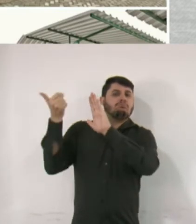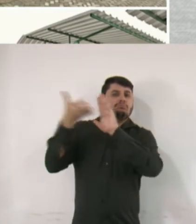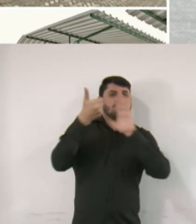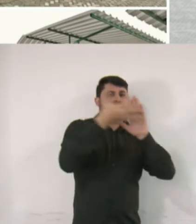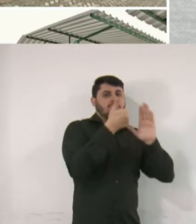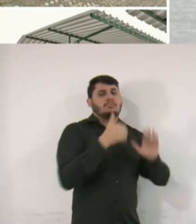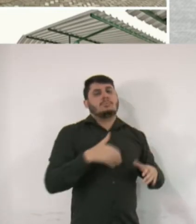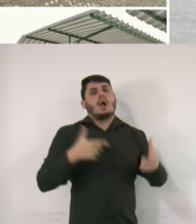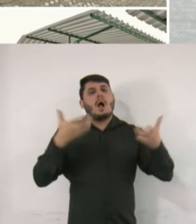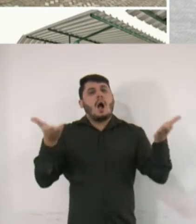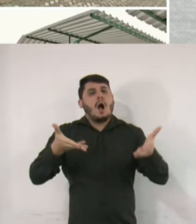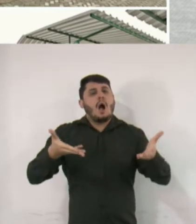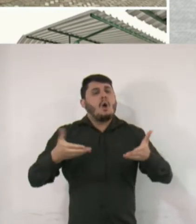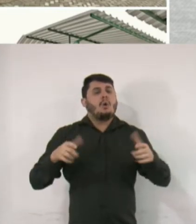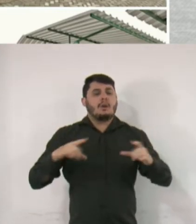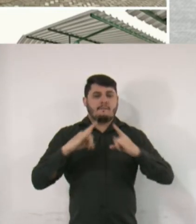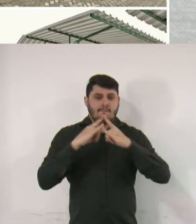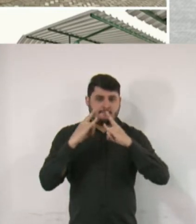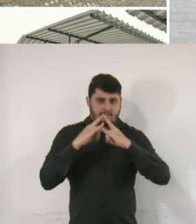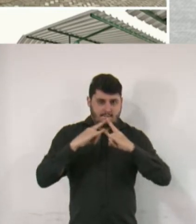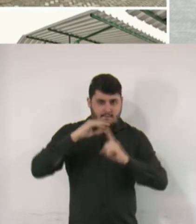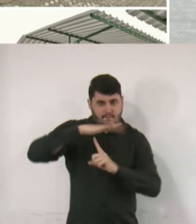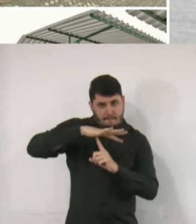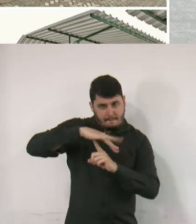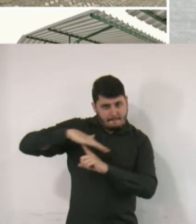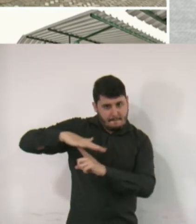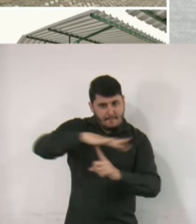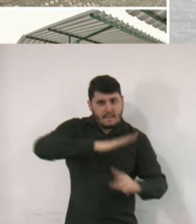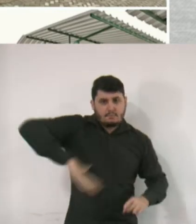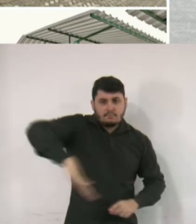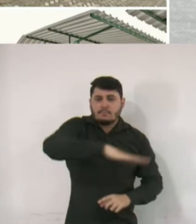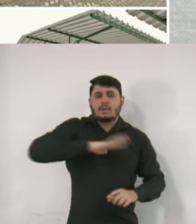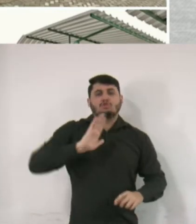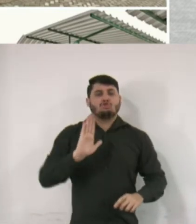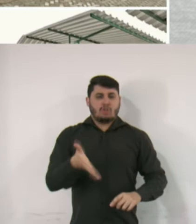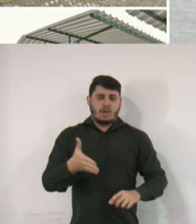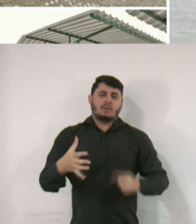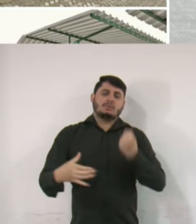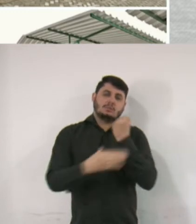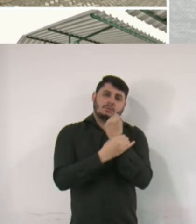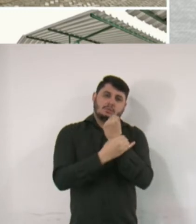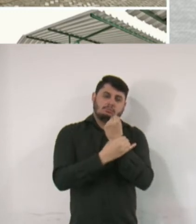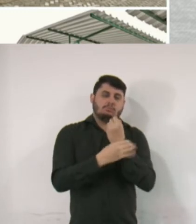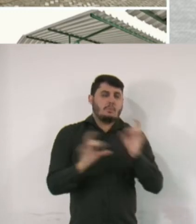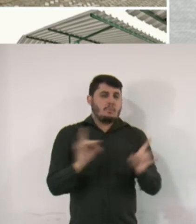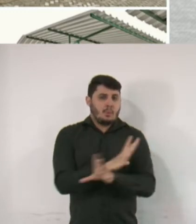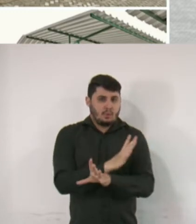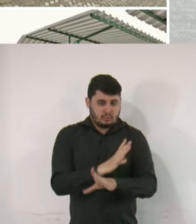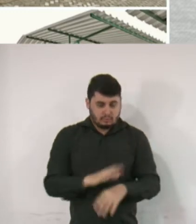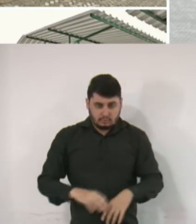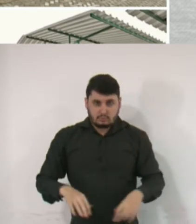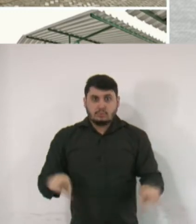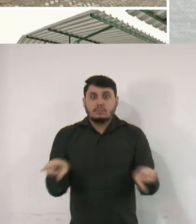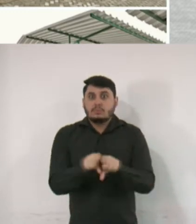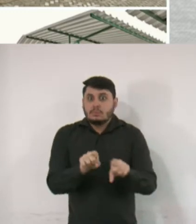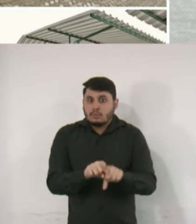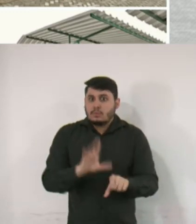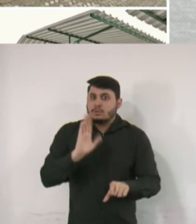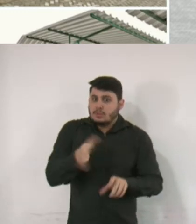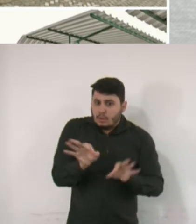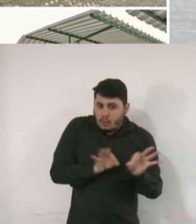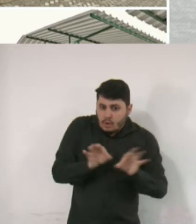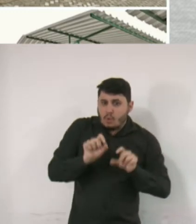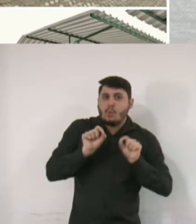E aí estão algumas fotos da requalificação que houve dentro da feira da Fundac, em que houve tanto a regularização do piso,